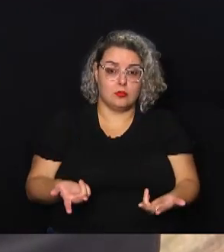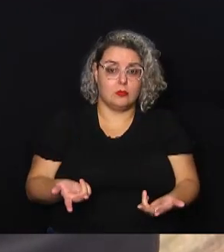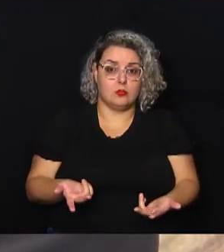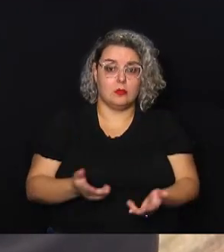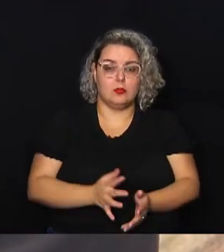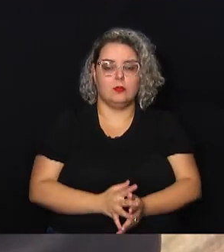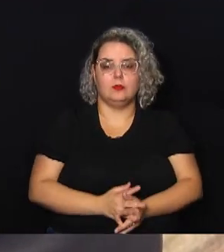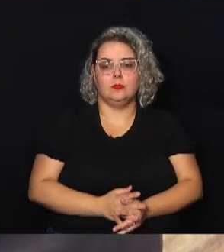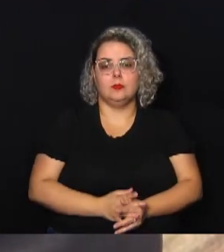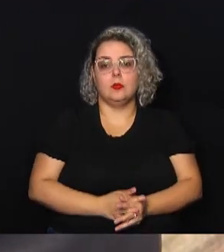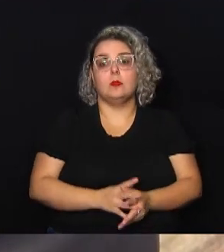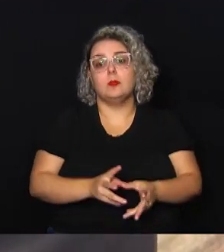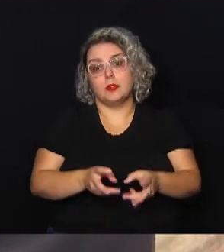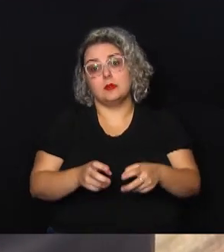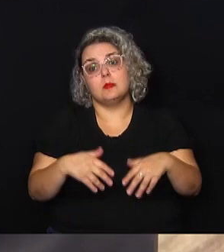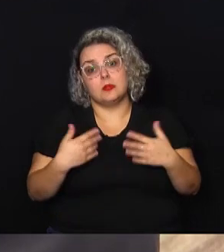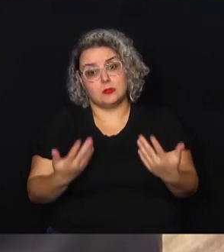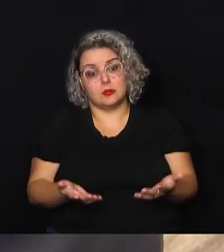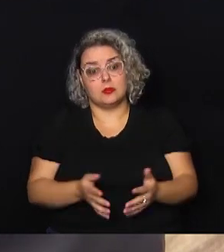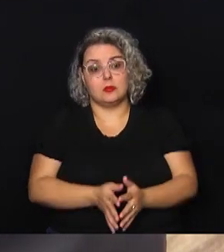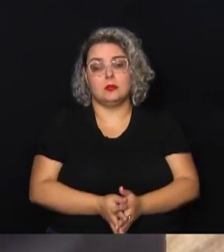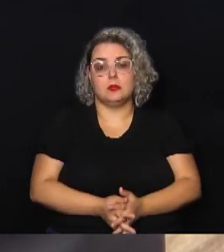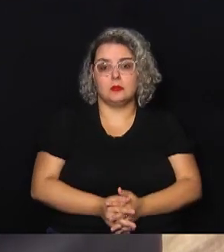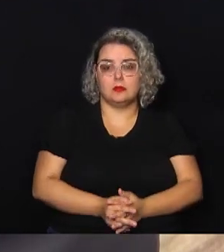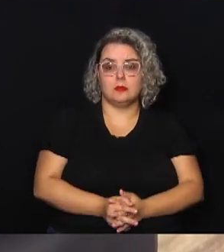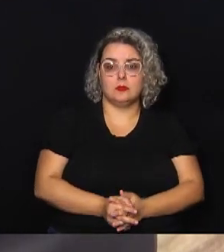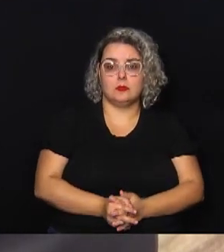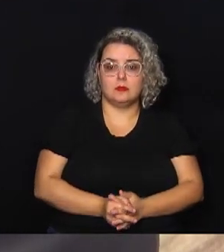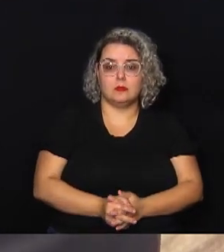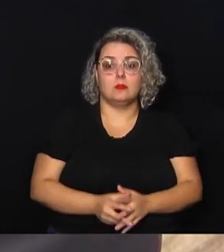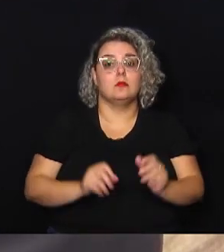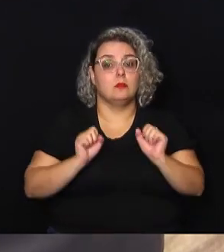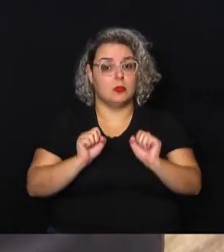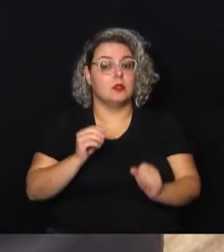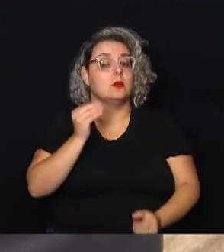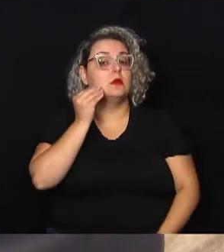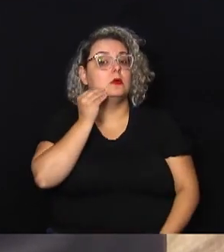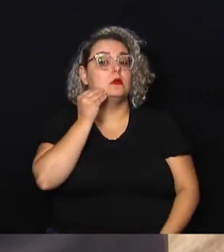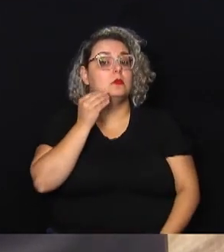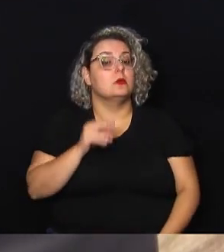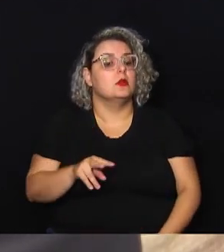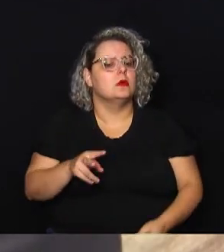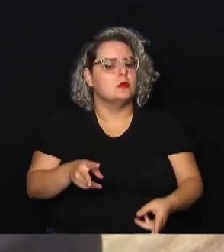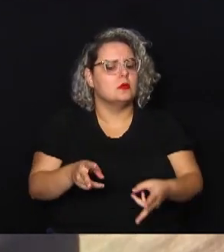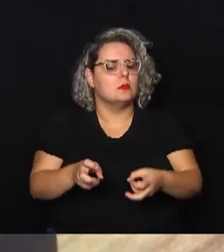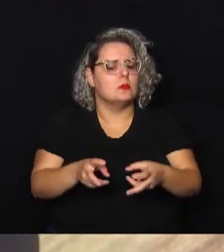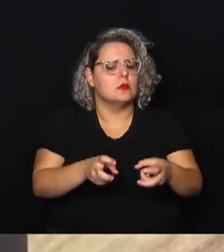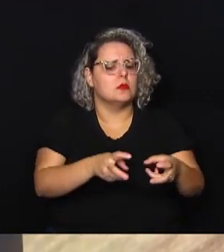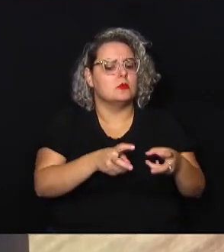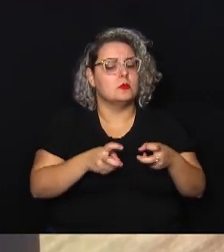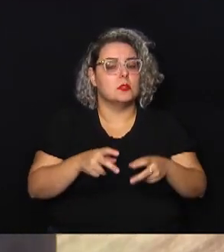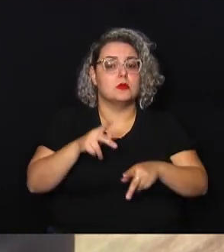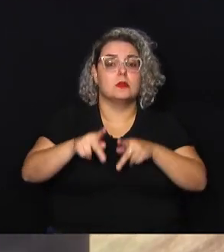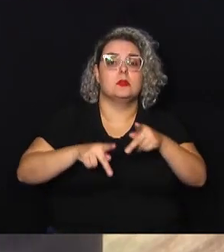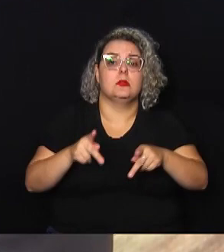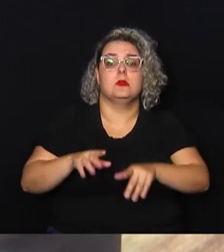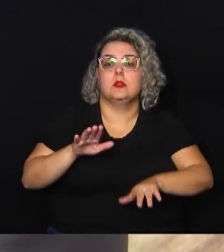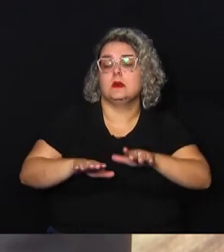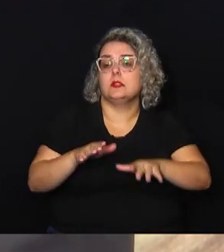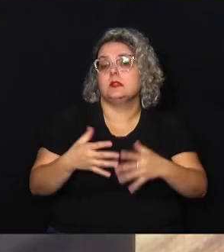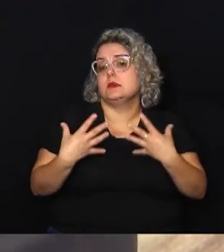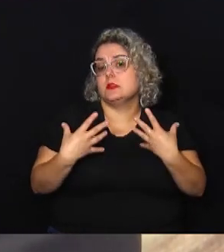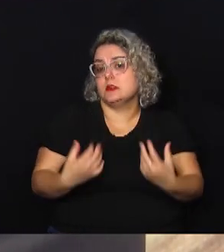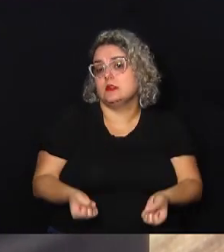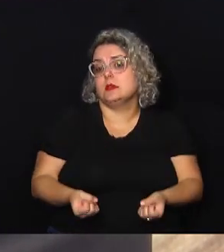nós percebemos então que pode ser um teste que eles estão fazendo para ver se a população de repente aceita